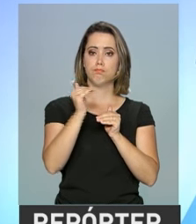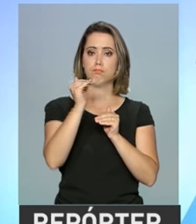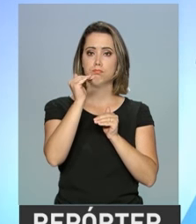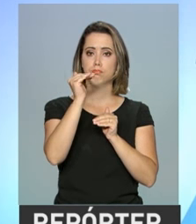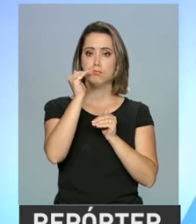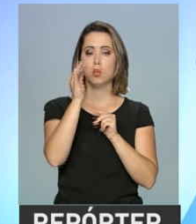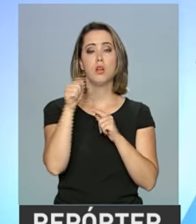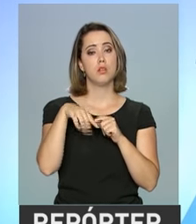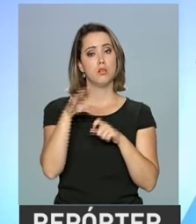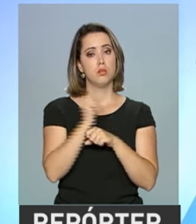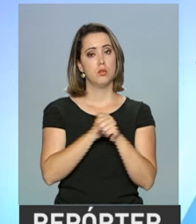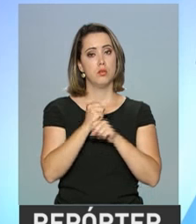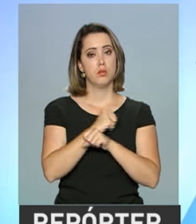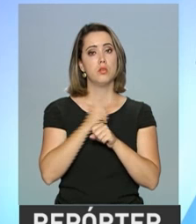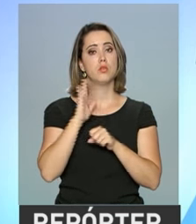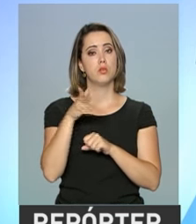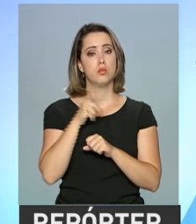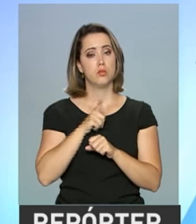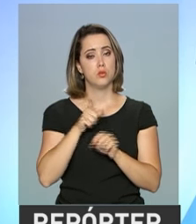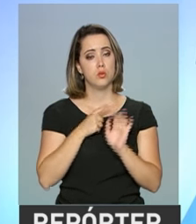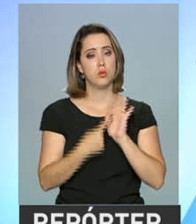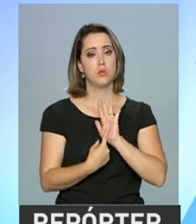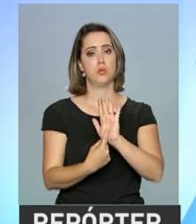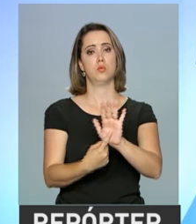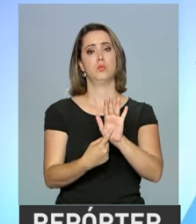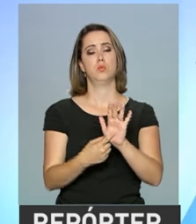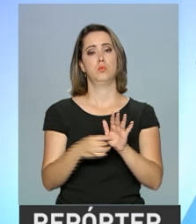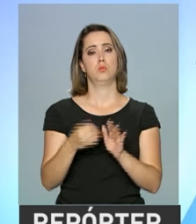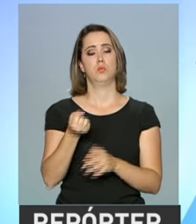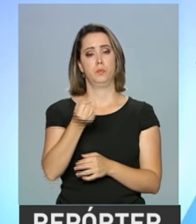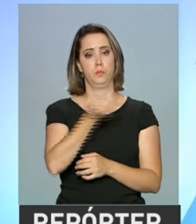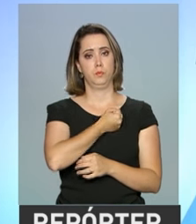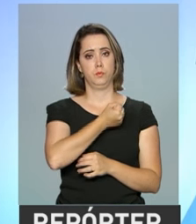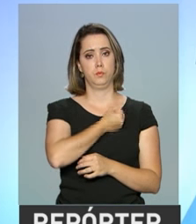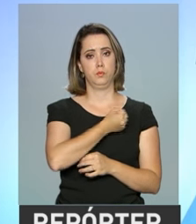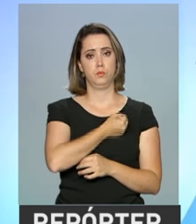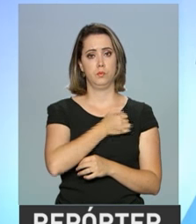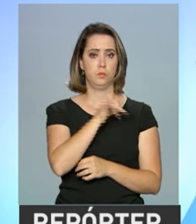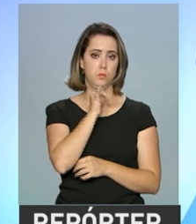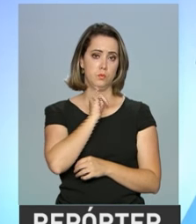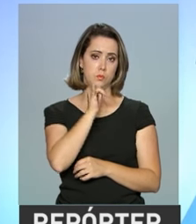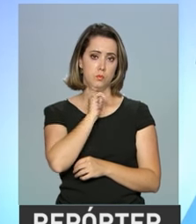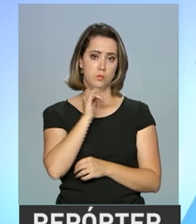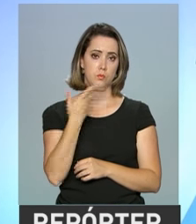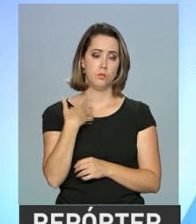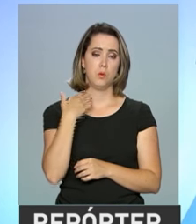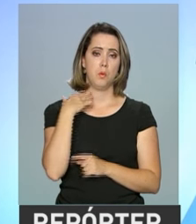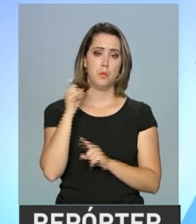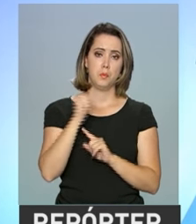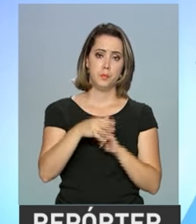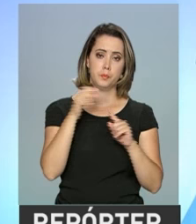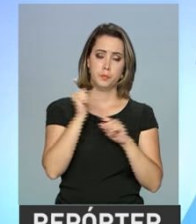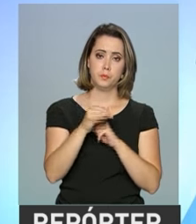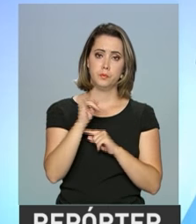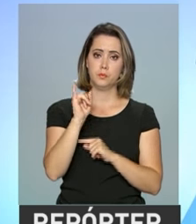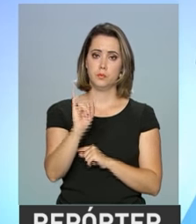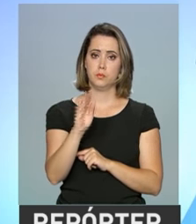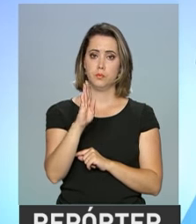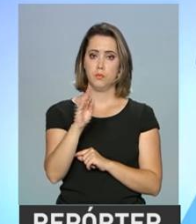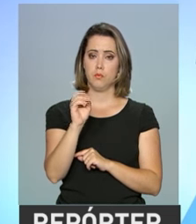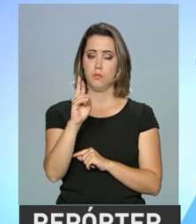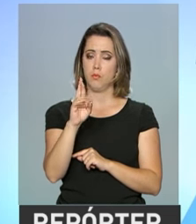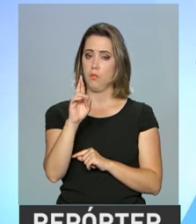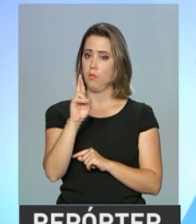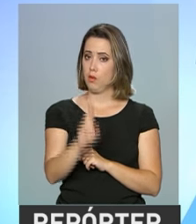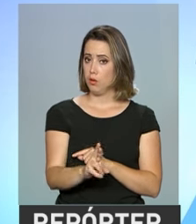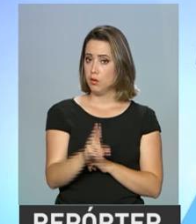já temos aí alguns itens interessantes. O índice do, por exemplo, que o Banco Central já divulga mensalmente, IBCBR,